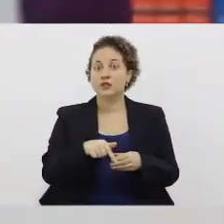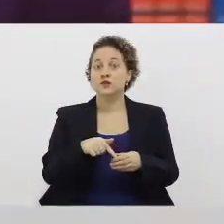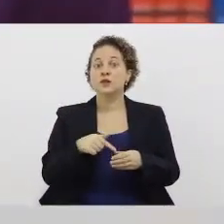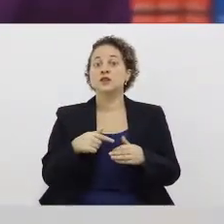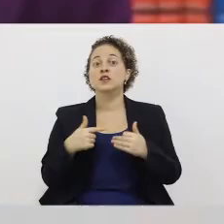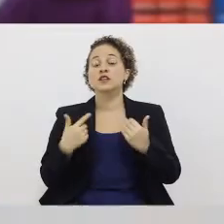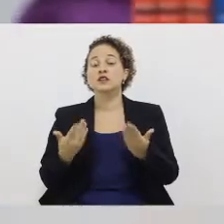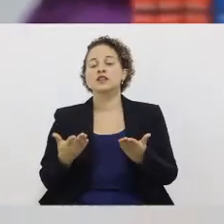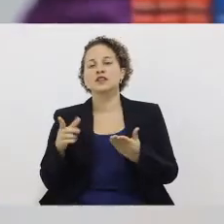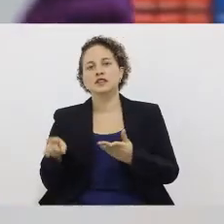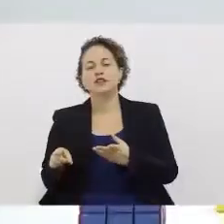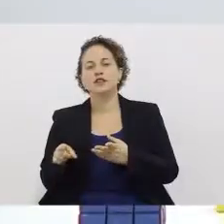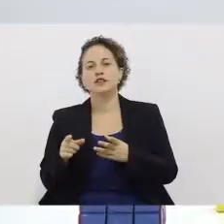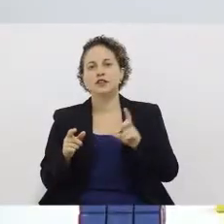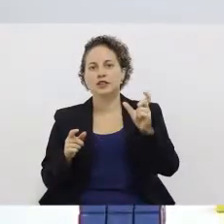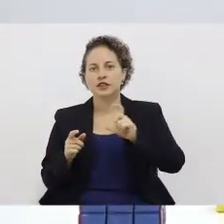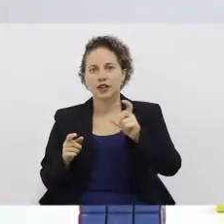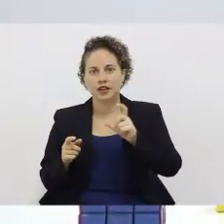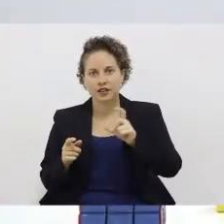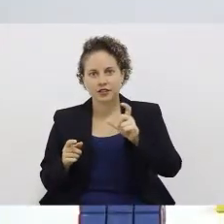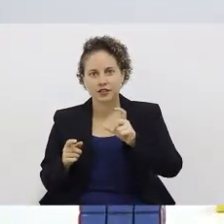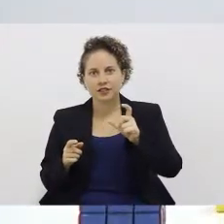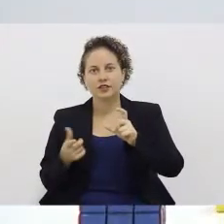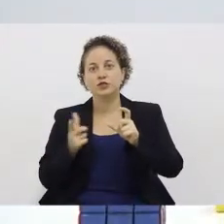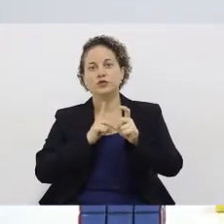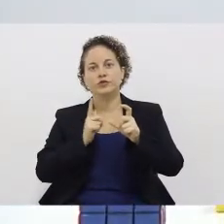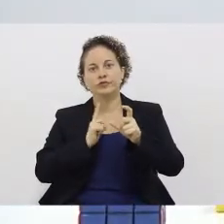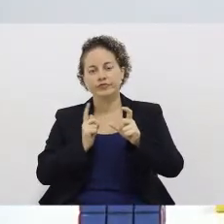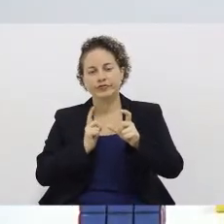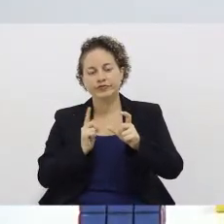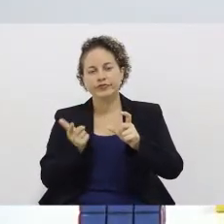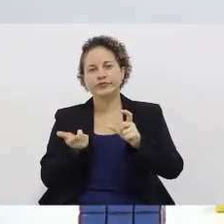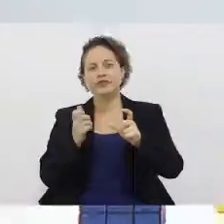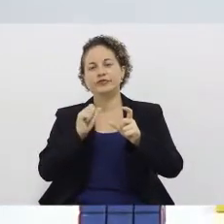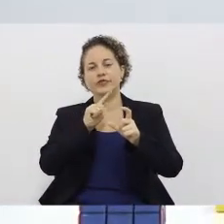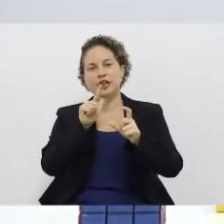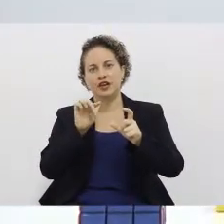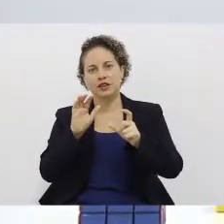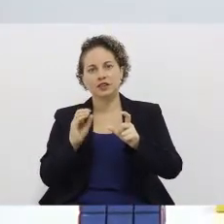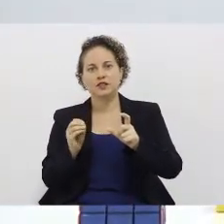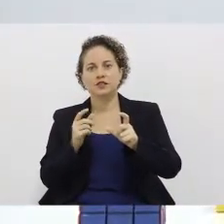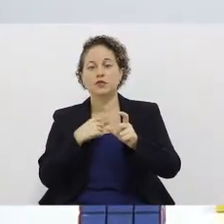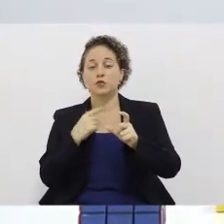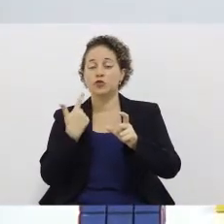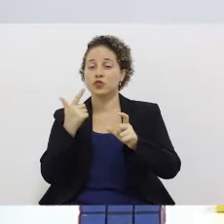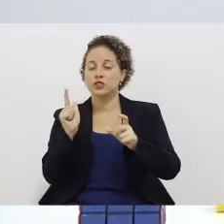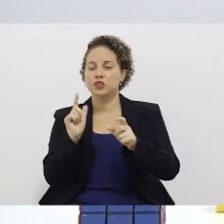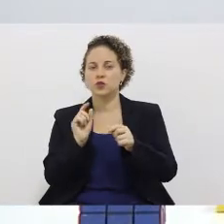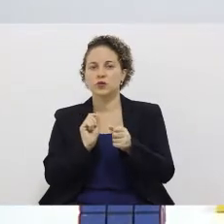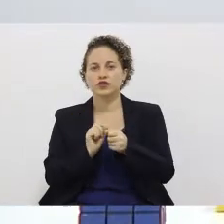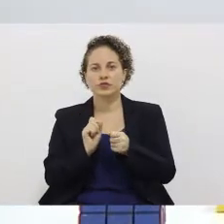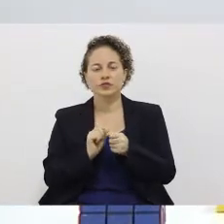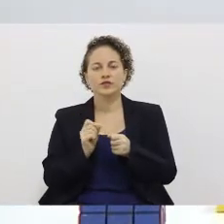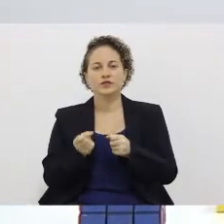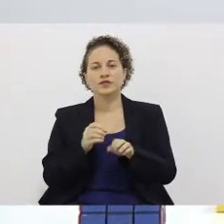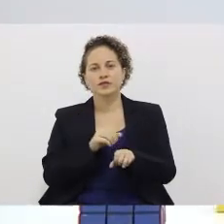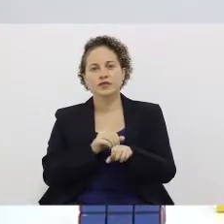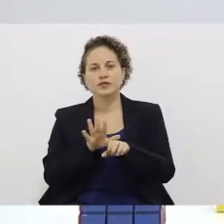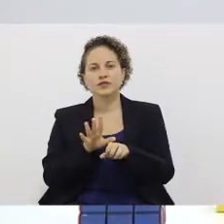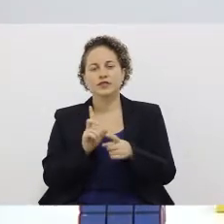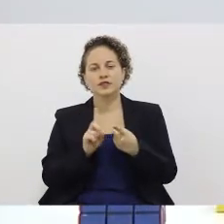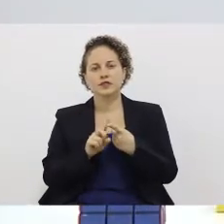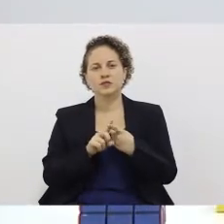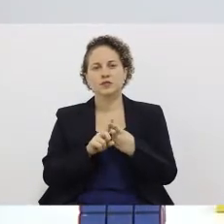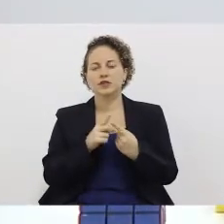e o cartão está aqui. Se há um cartão, o operador azul sabe que pode produzir outro item e efetuar uma entrega para